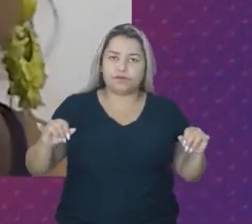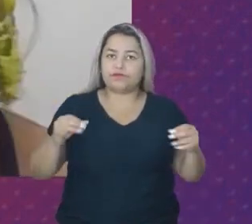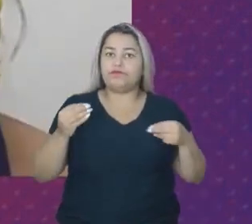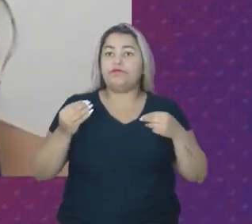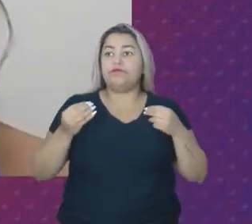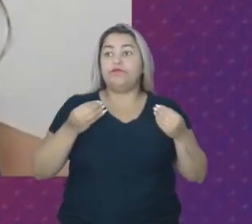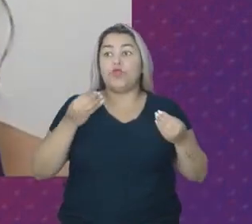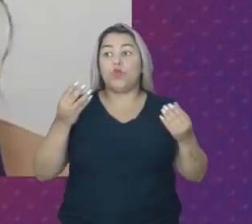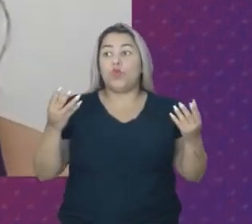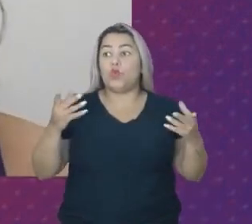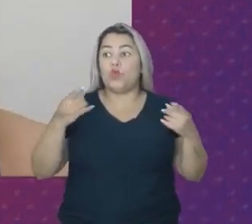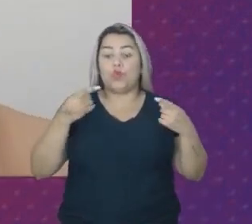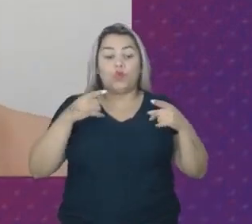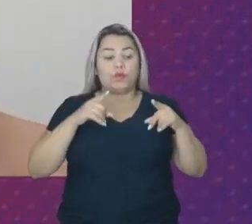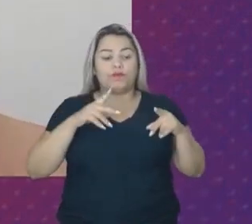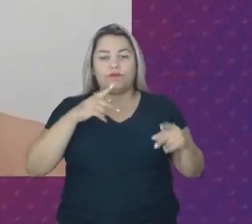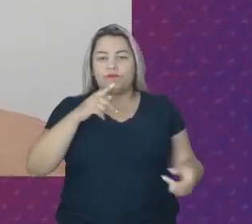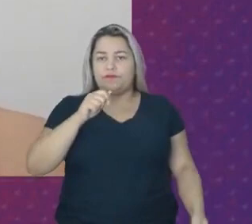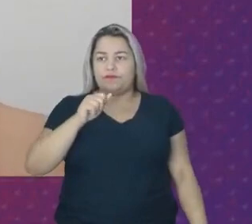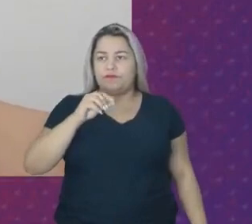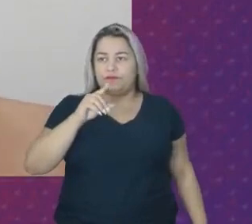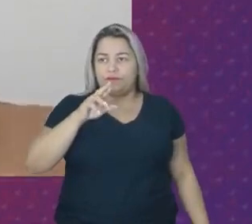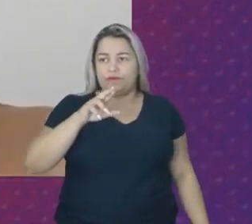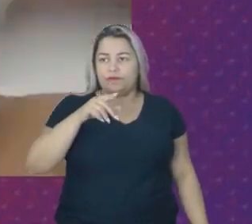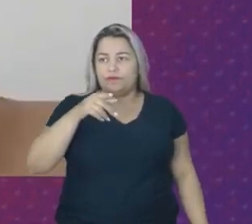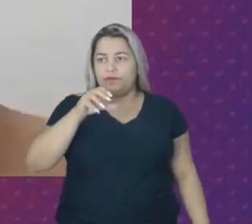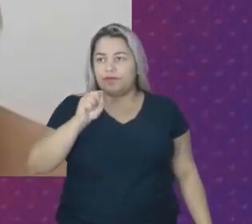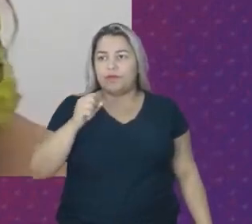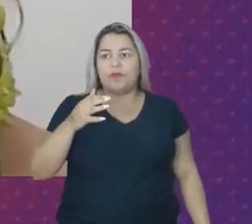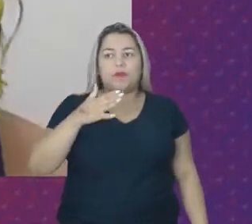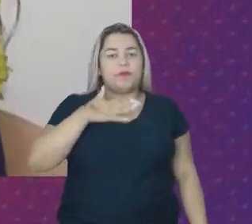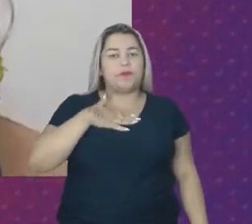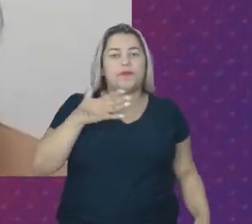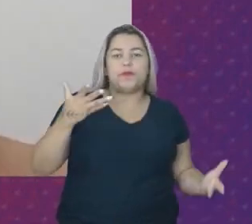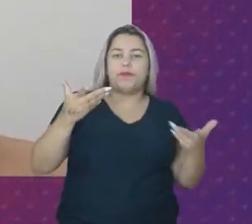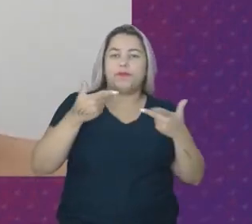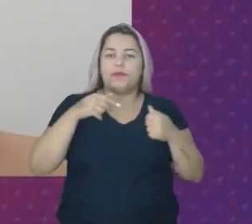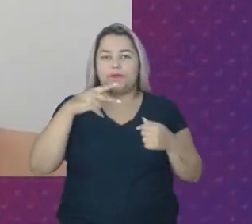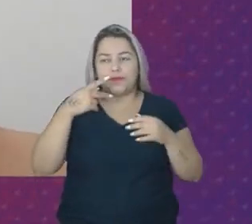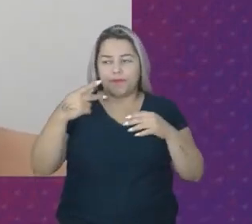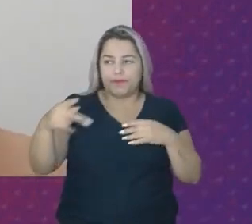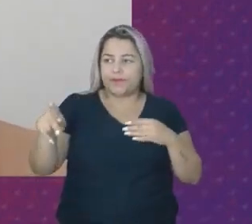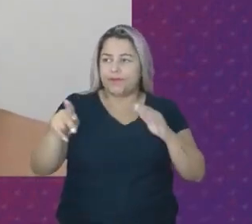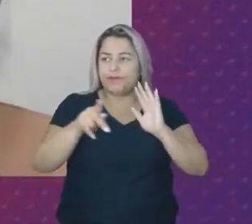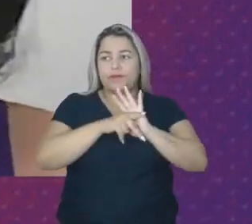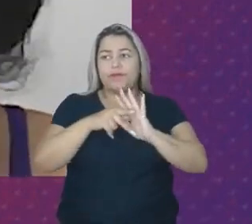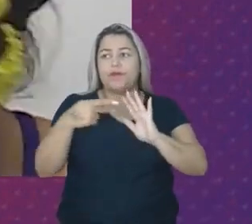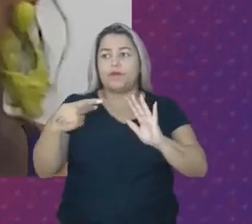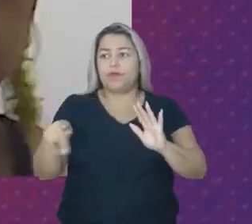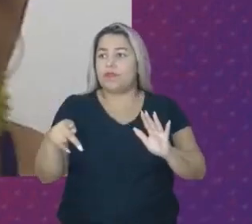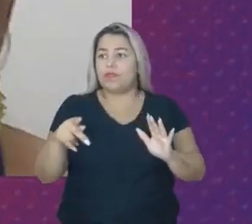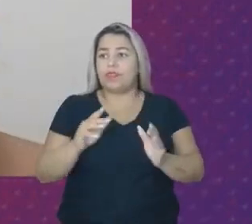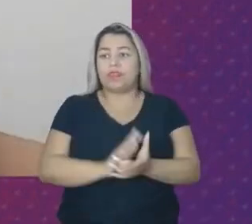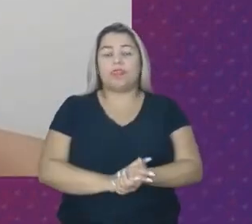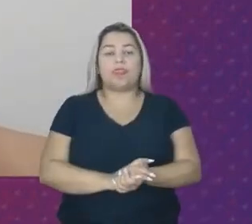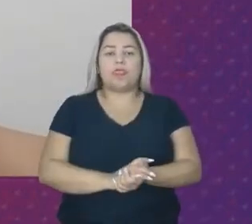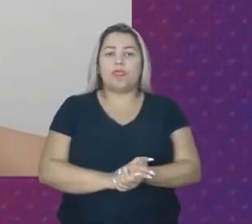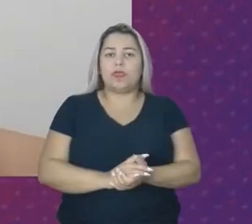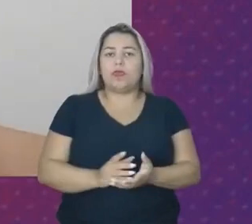contra os padrões, a real beleza é a sua beleza, a beleza não é definida